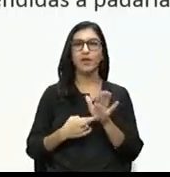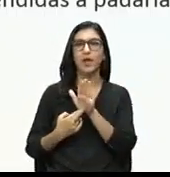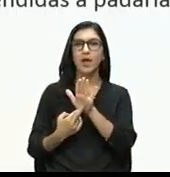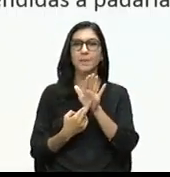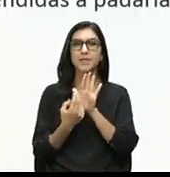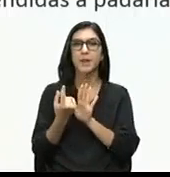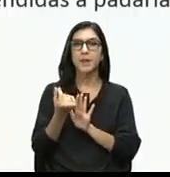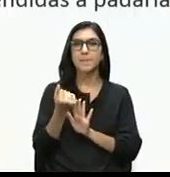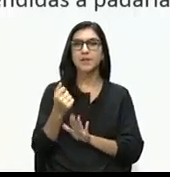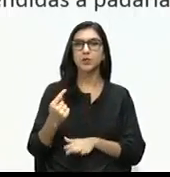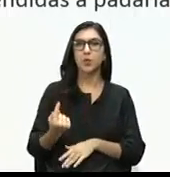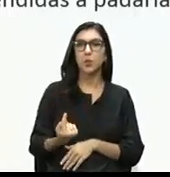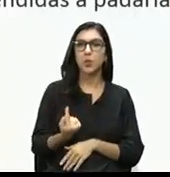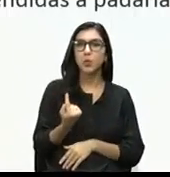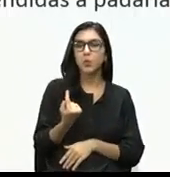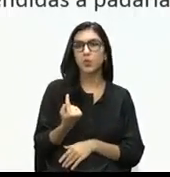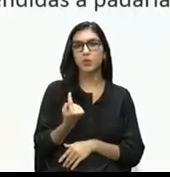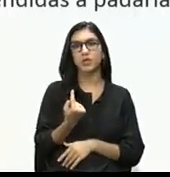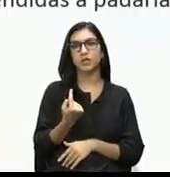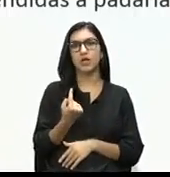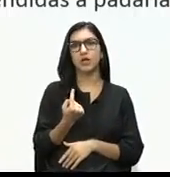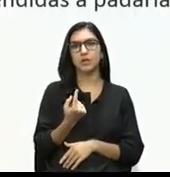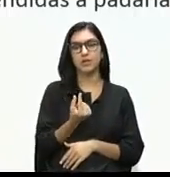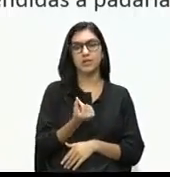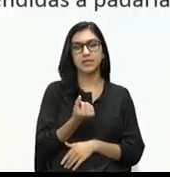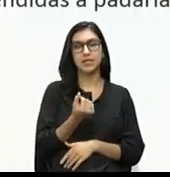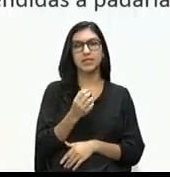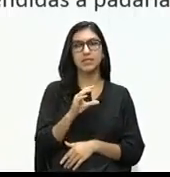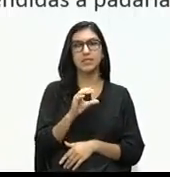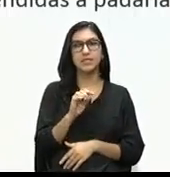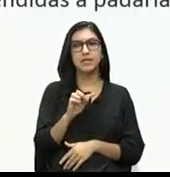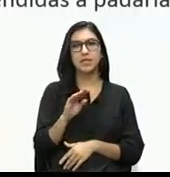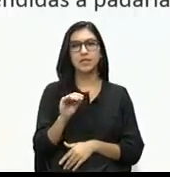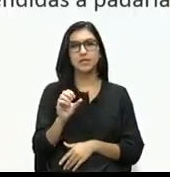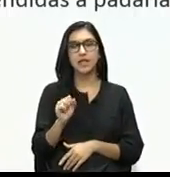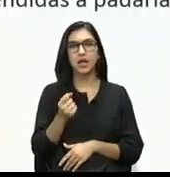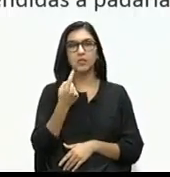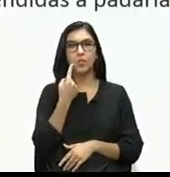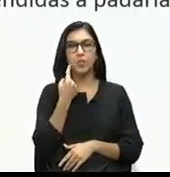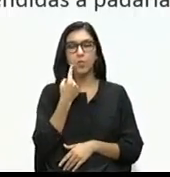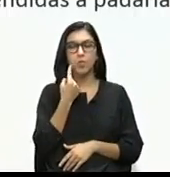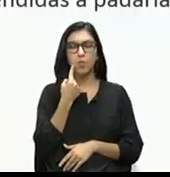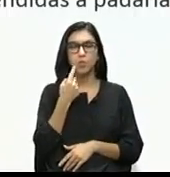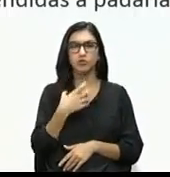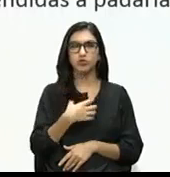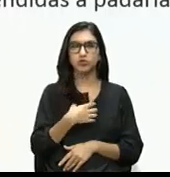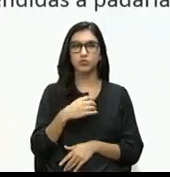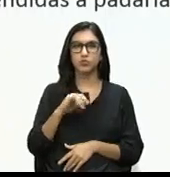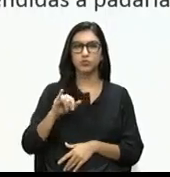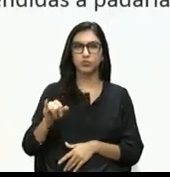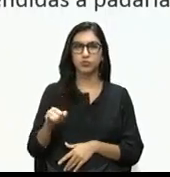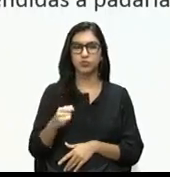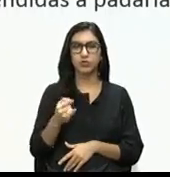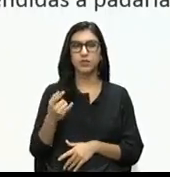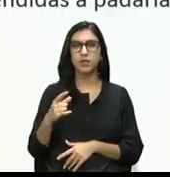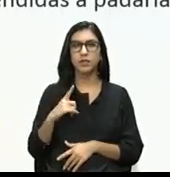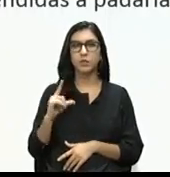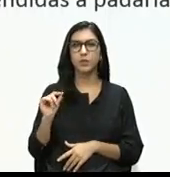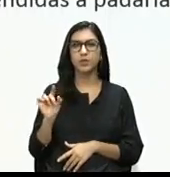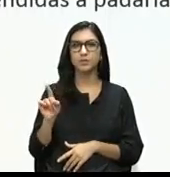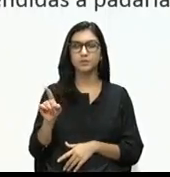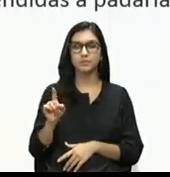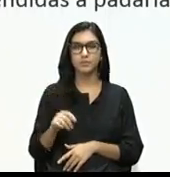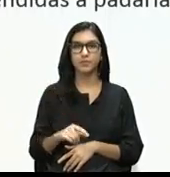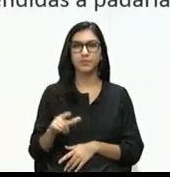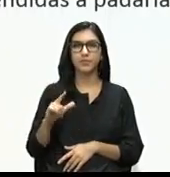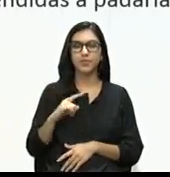o preço unitário em centavos da bala do tipo J. Então, nós temos o que aqui? Nós